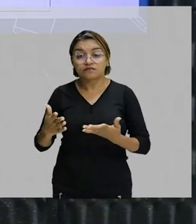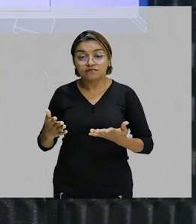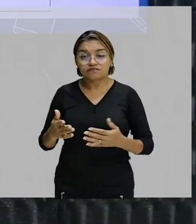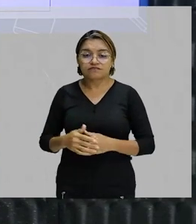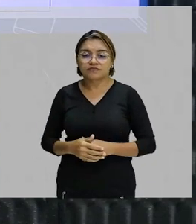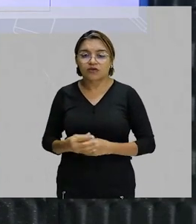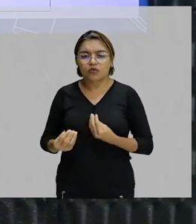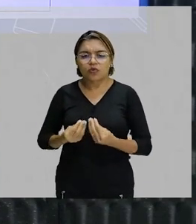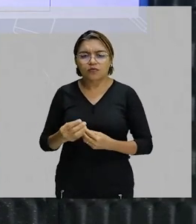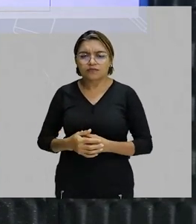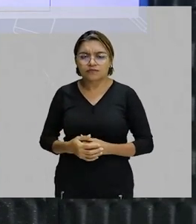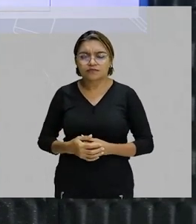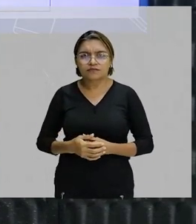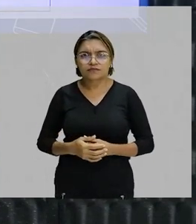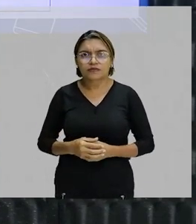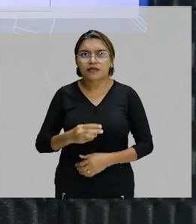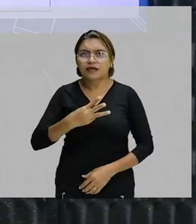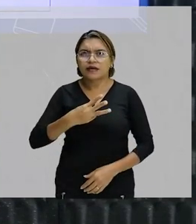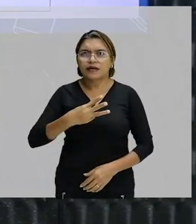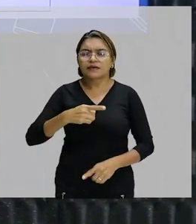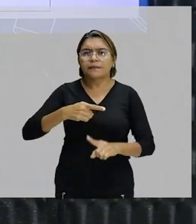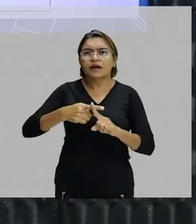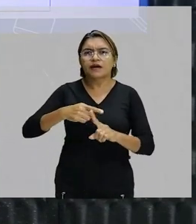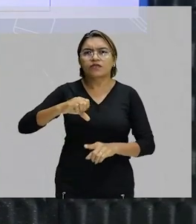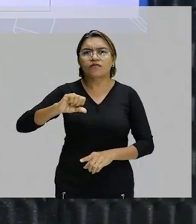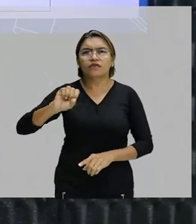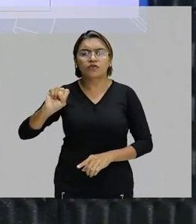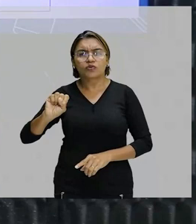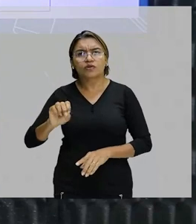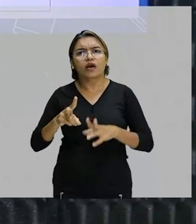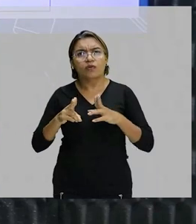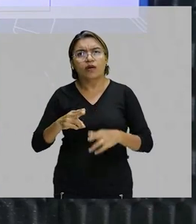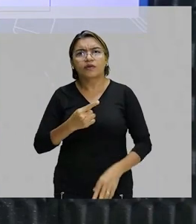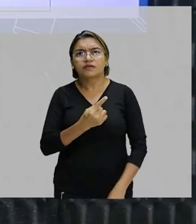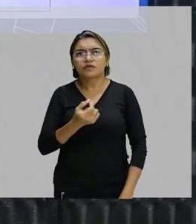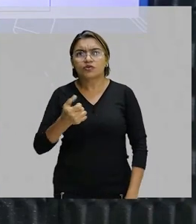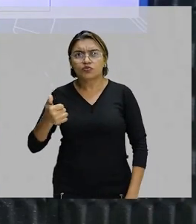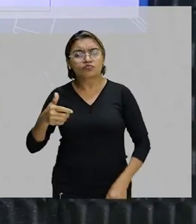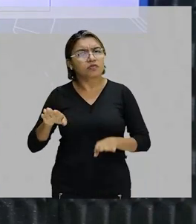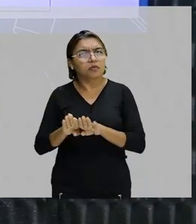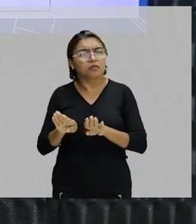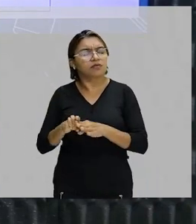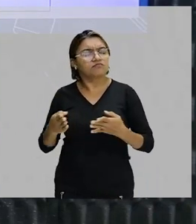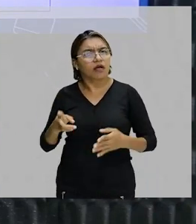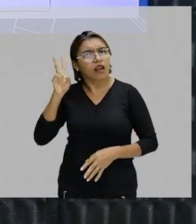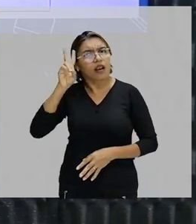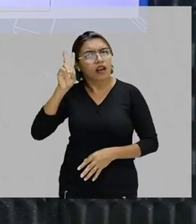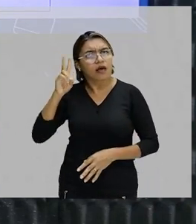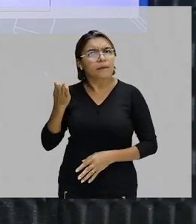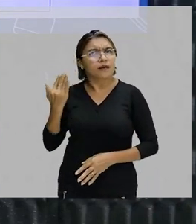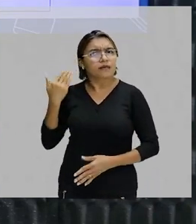testar mais um o 3 mais o 98 101 também lembra que em aulas anteriores nós falamos de